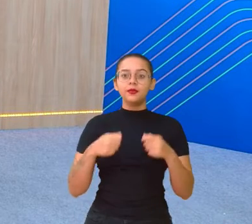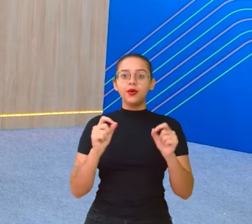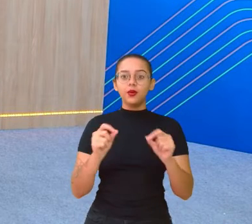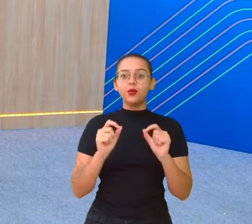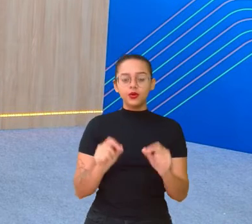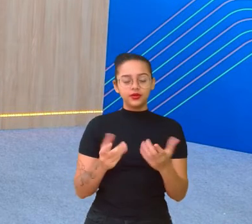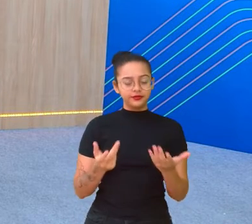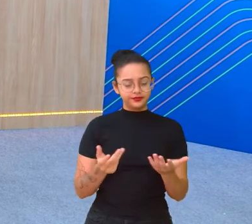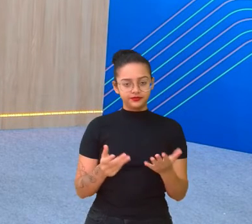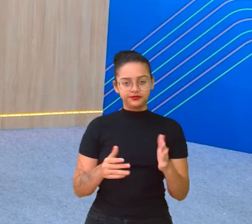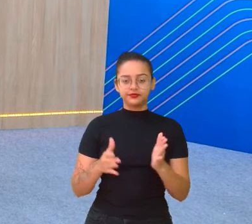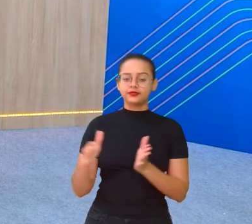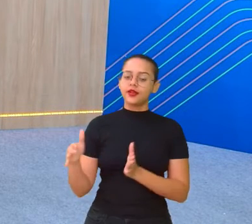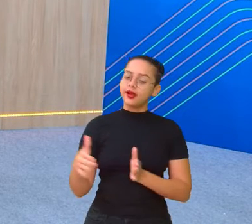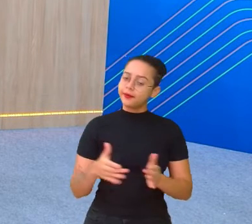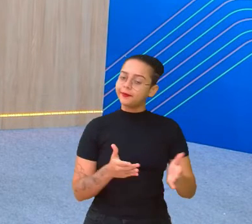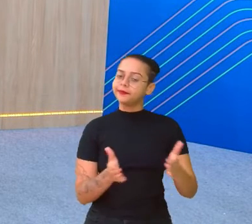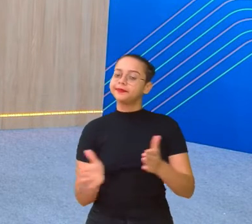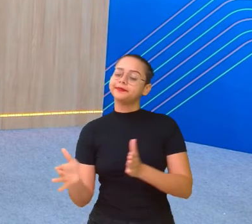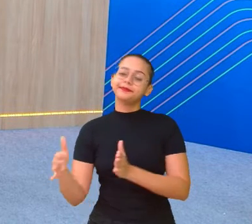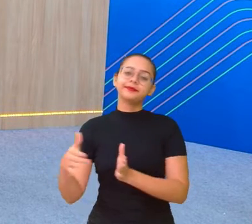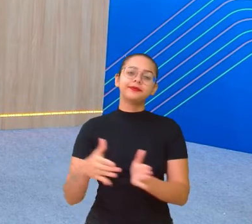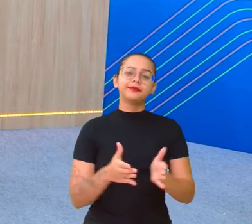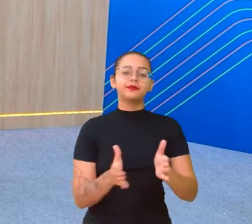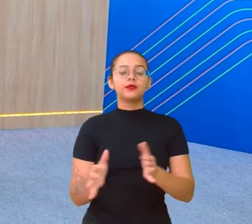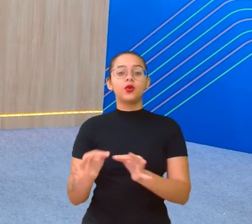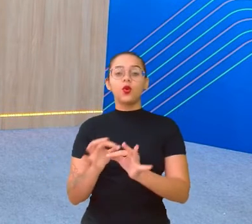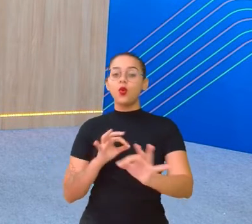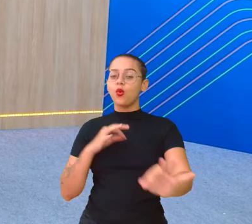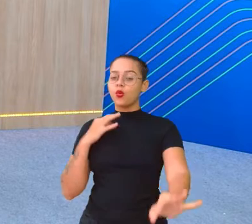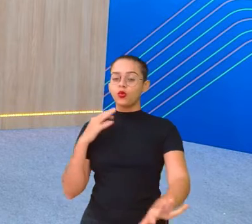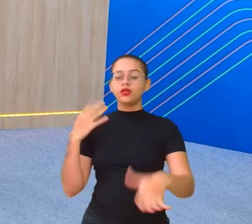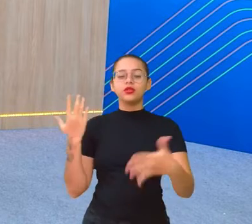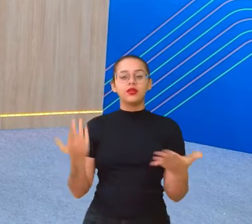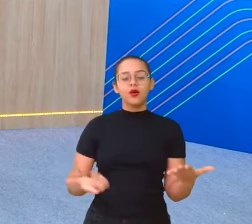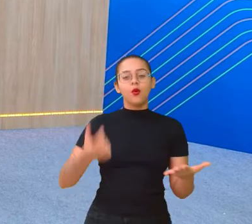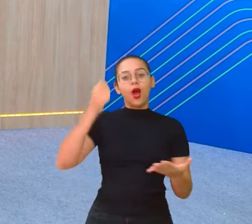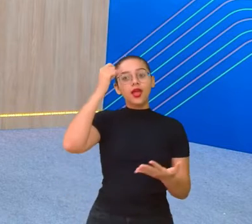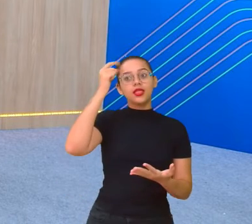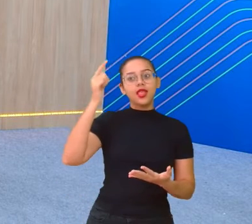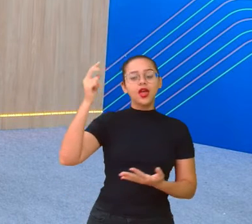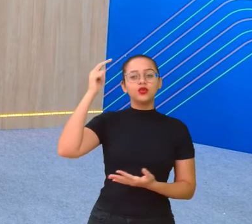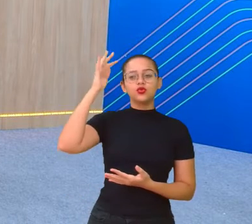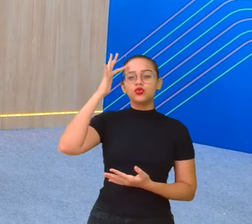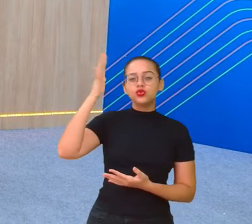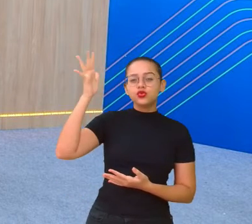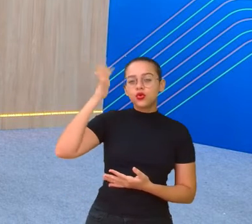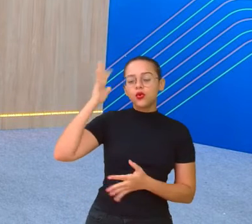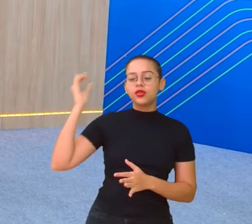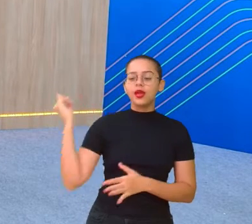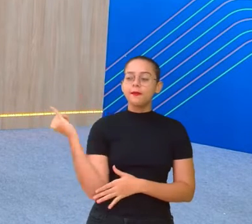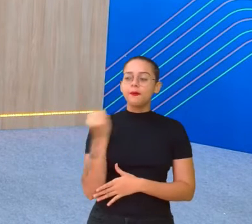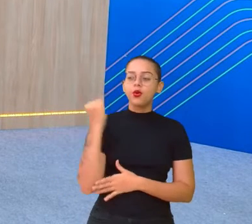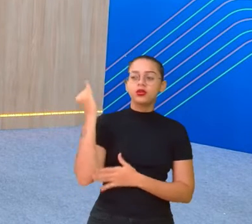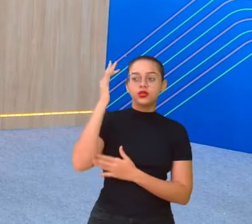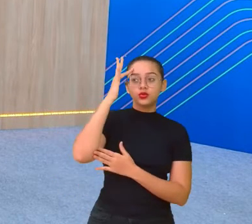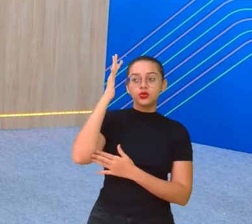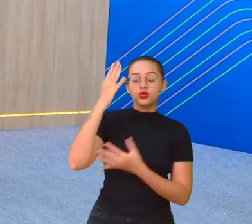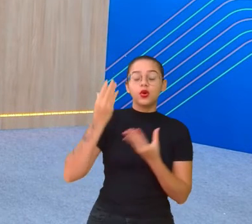A gente tem que caminhar, não é isso? Então, essa ideia, né, dos sonhos, da importância dos